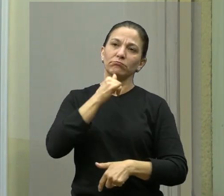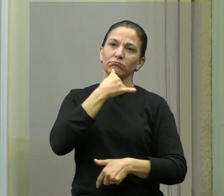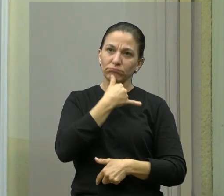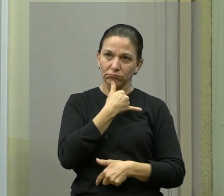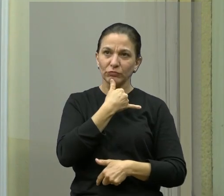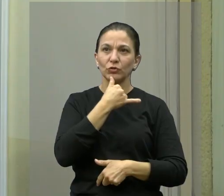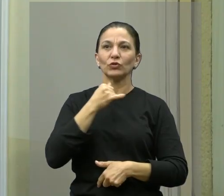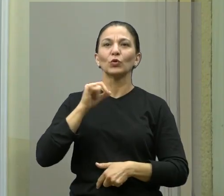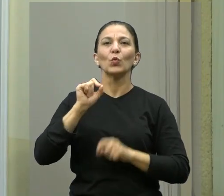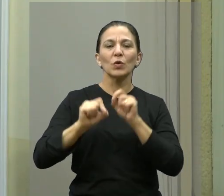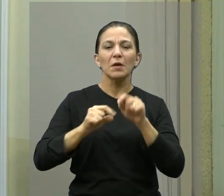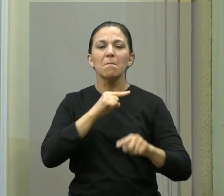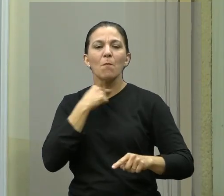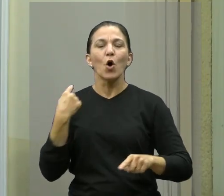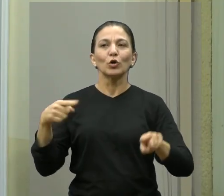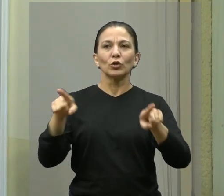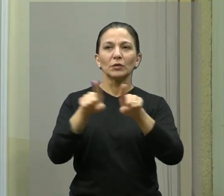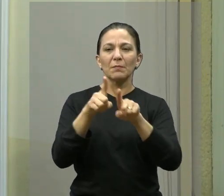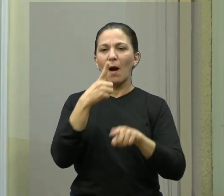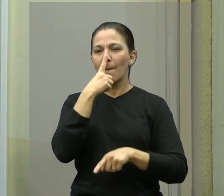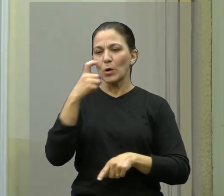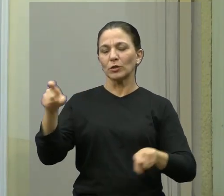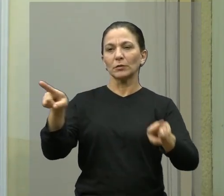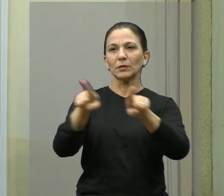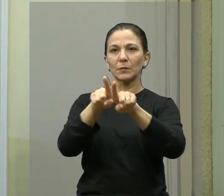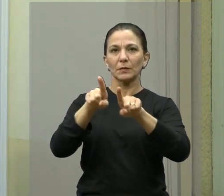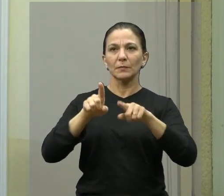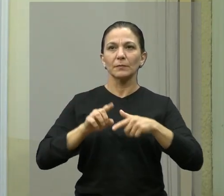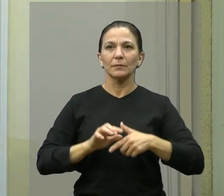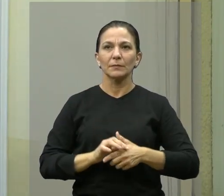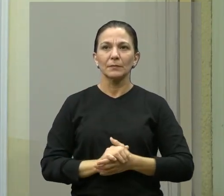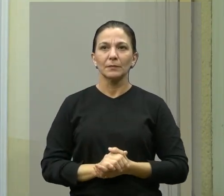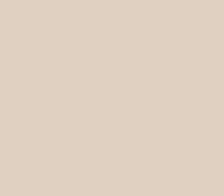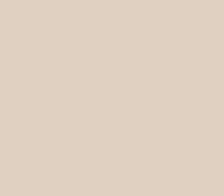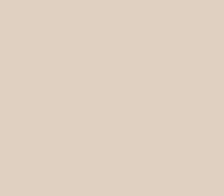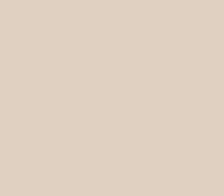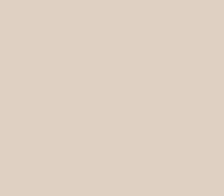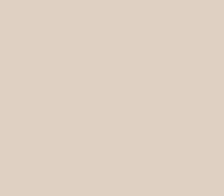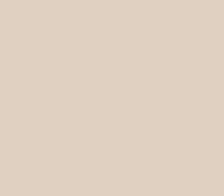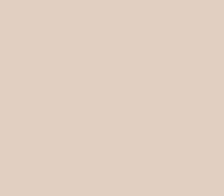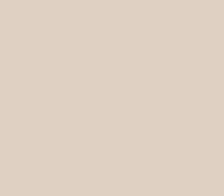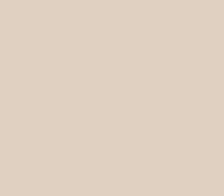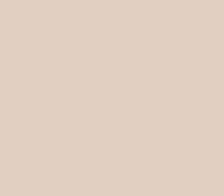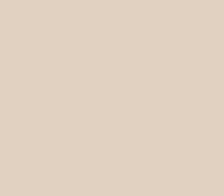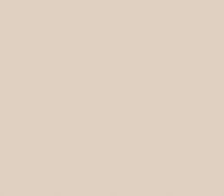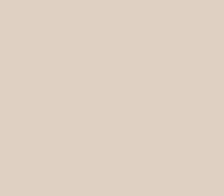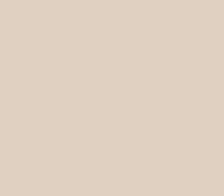dizer, estão meio mortos, apodrecidos. Obrigado, vereadora. Com a palavra...